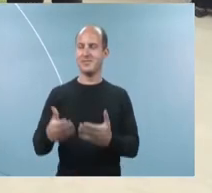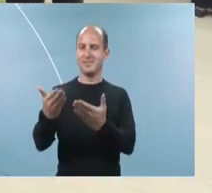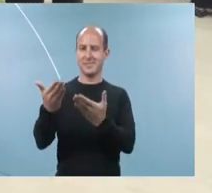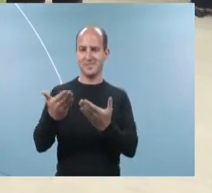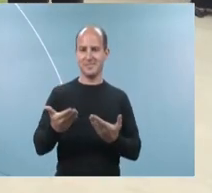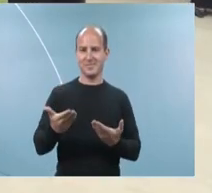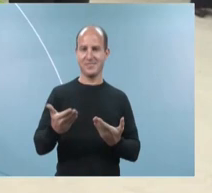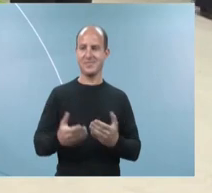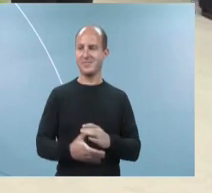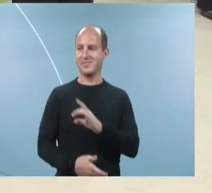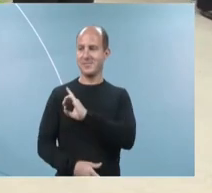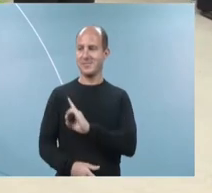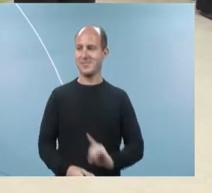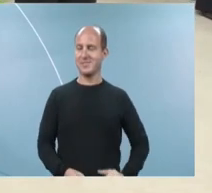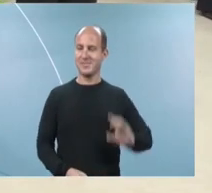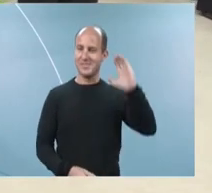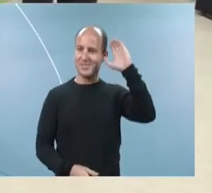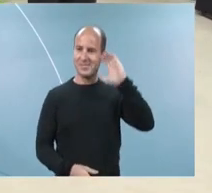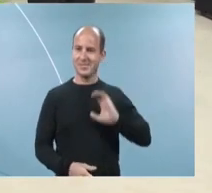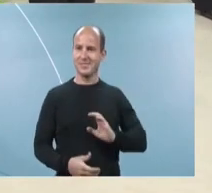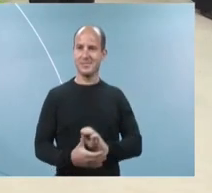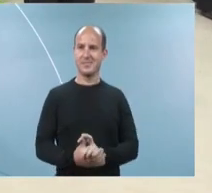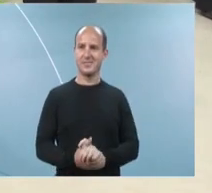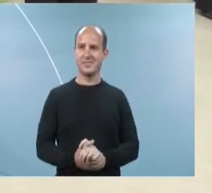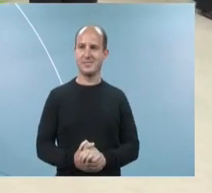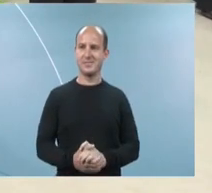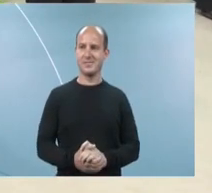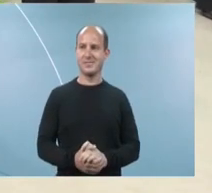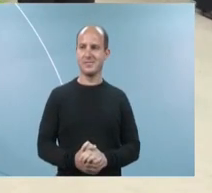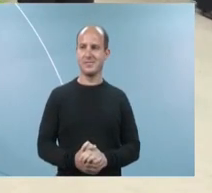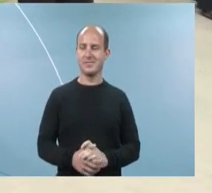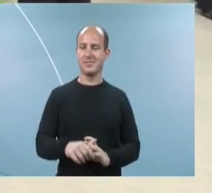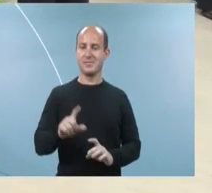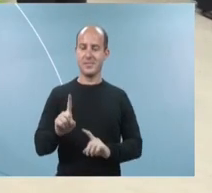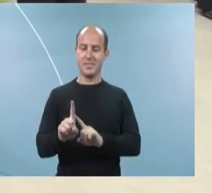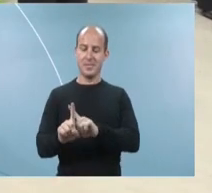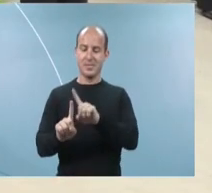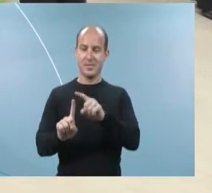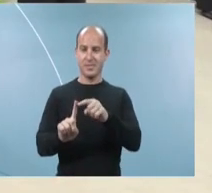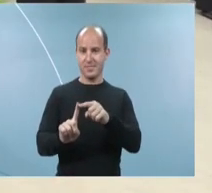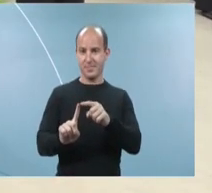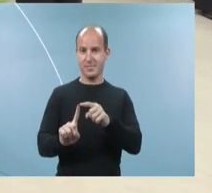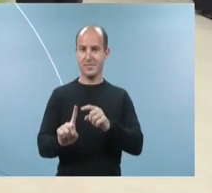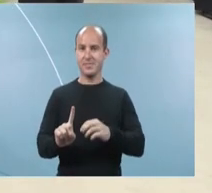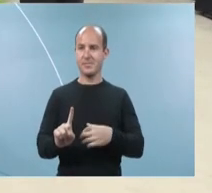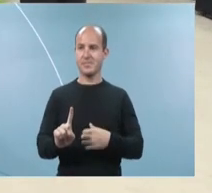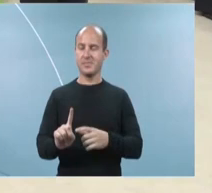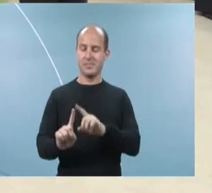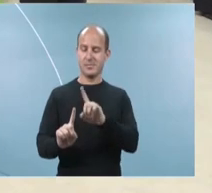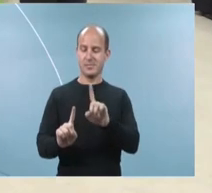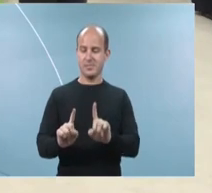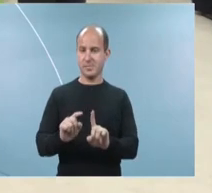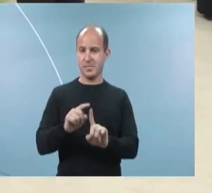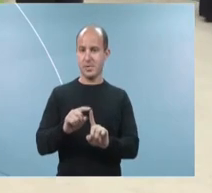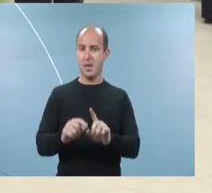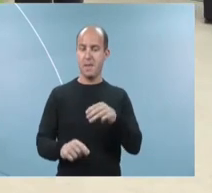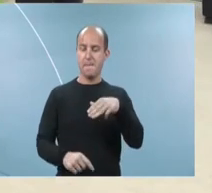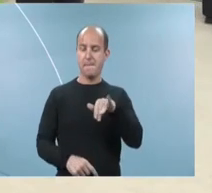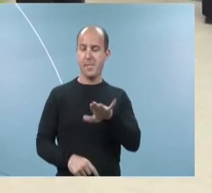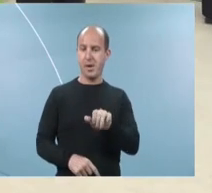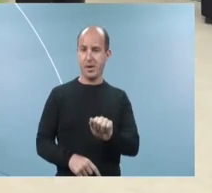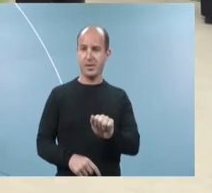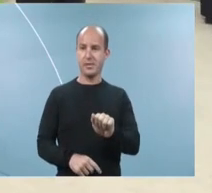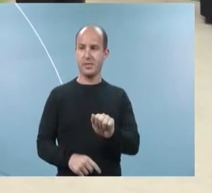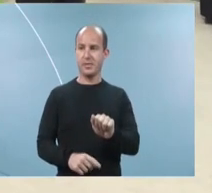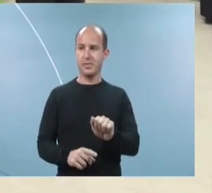Convido a deputada Cristiane Dantas, ao lado da senhora Maria das